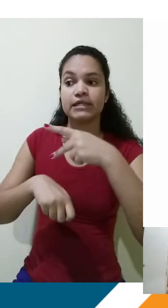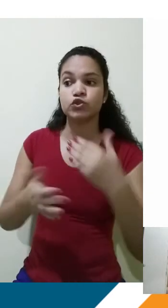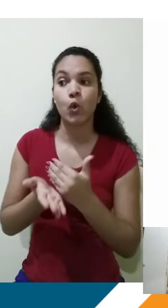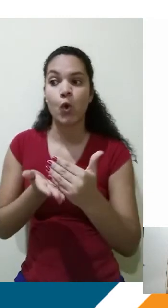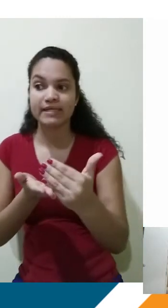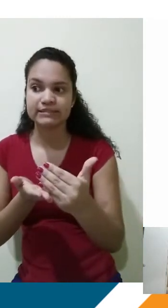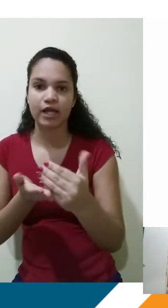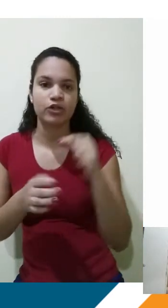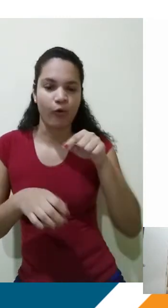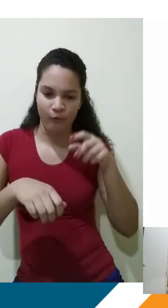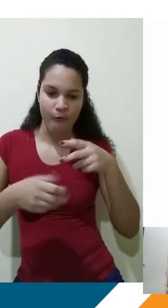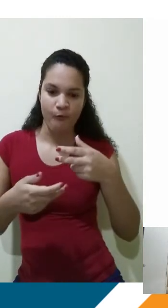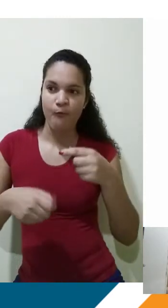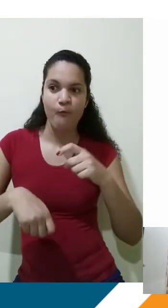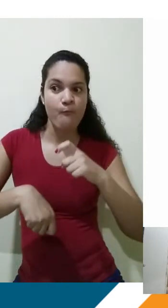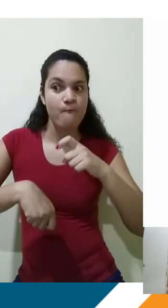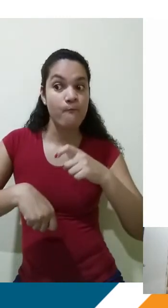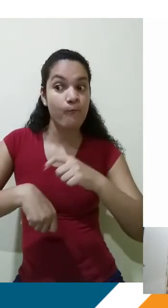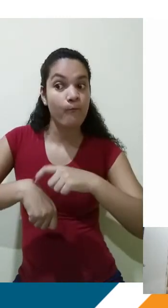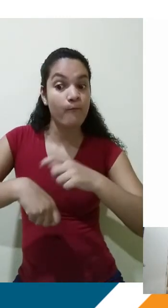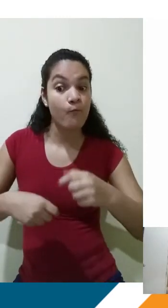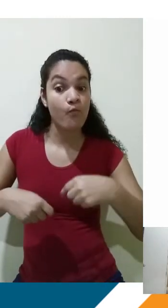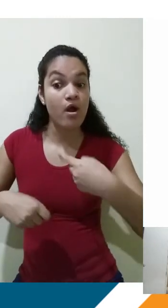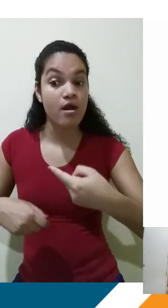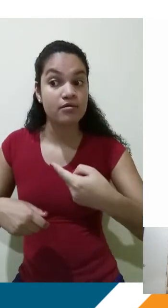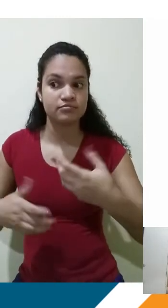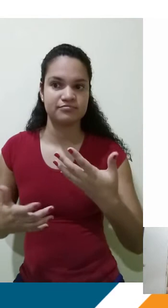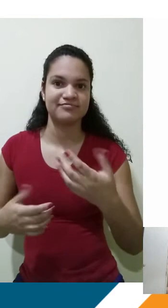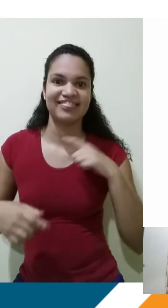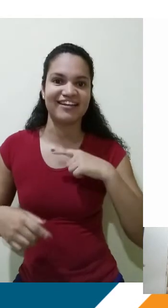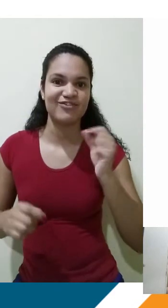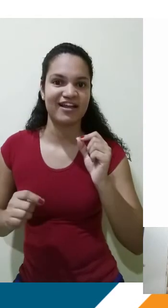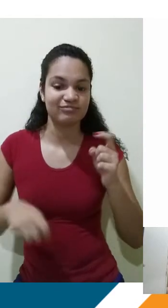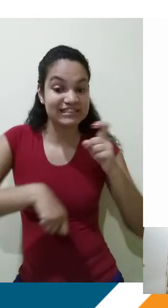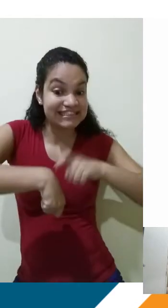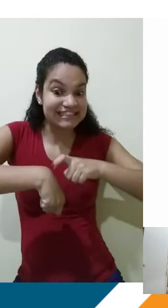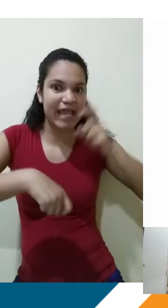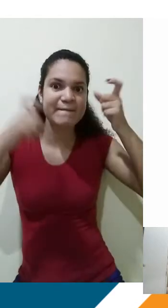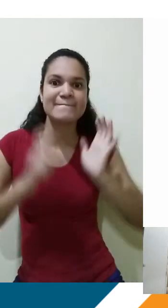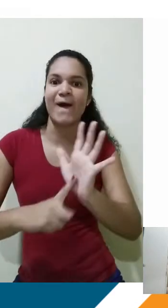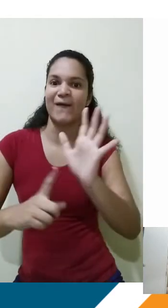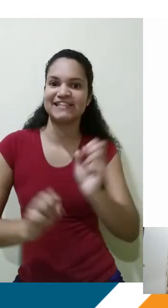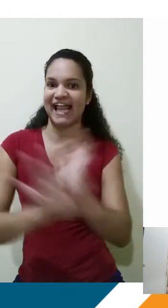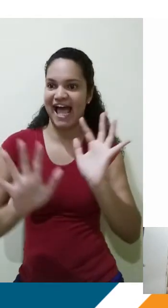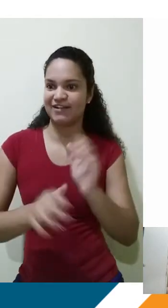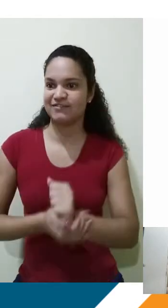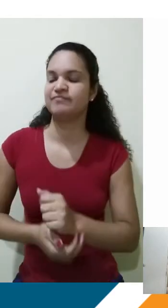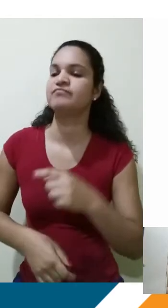criando sequência para o meu texto, o termo segurança alimentar é considerado estratégico na maior parte do